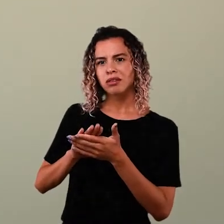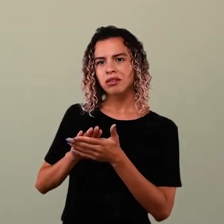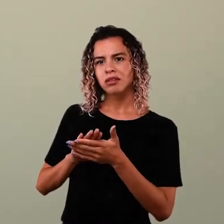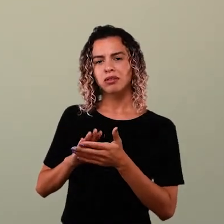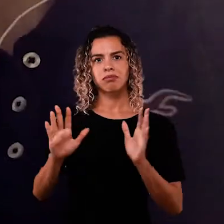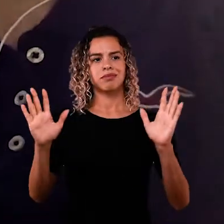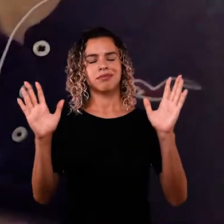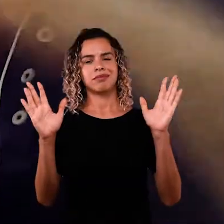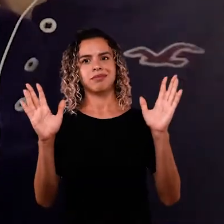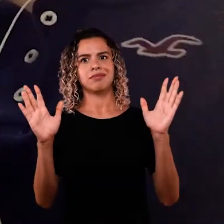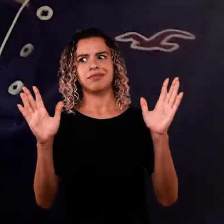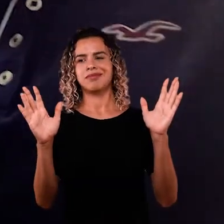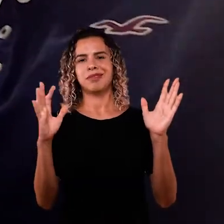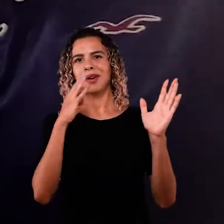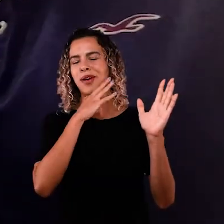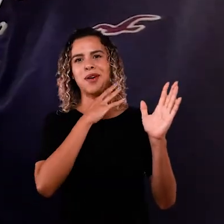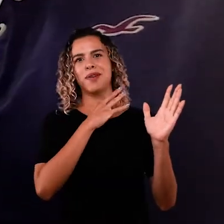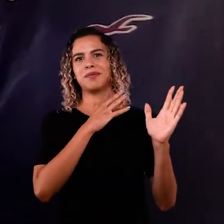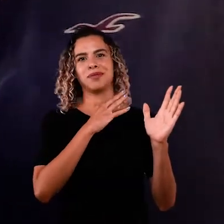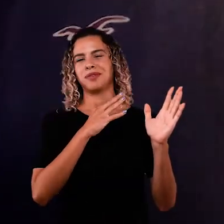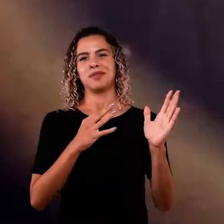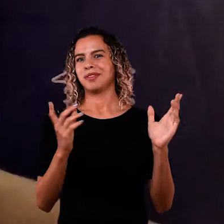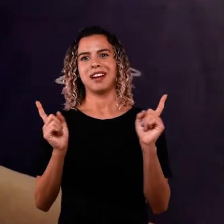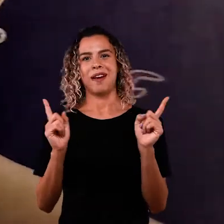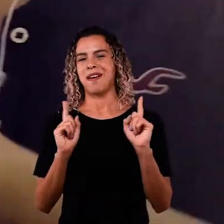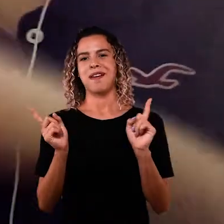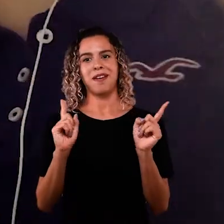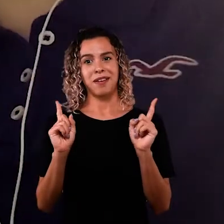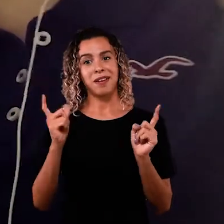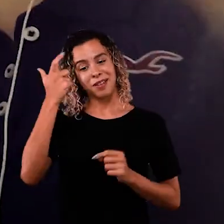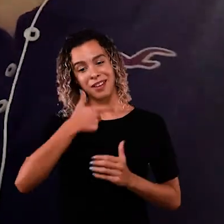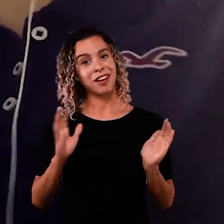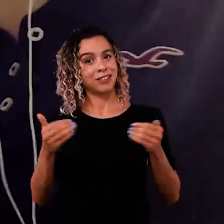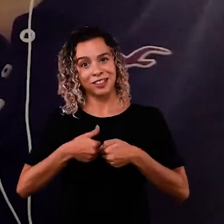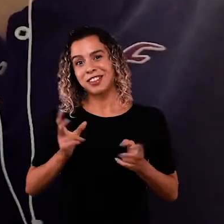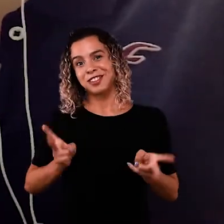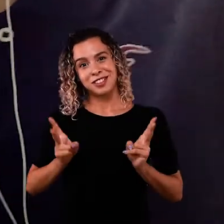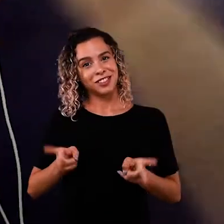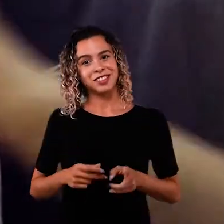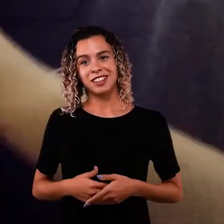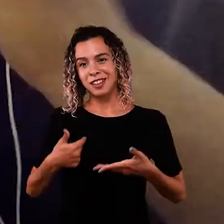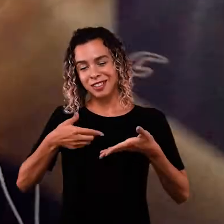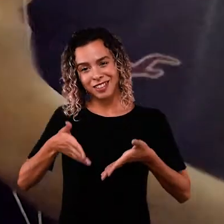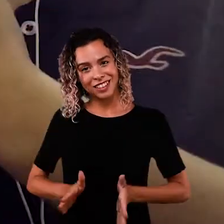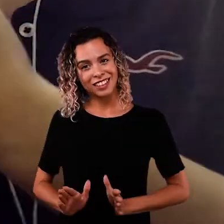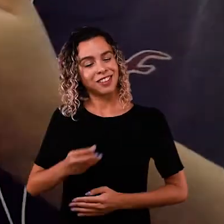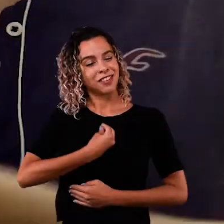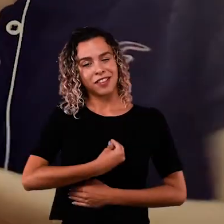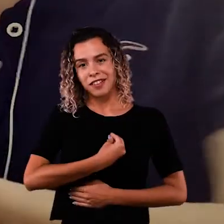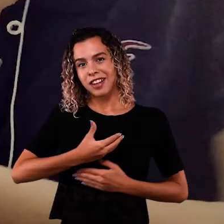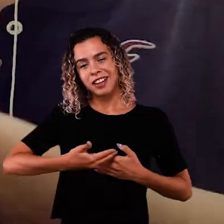saiu do espectro? Fernanda abre os braços. Não! Não, eu ainda sou autista.